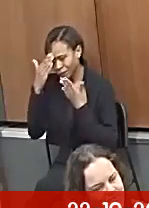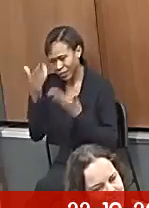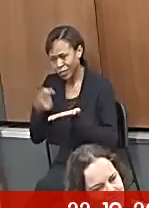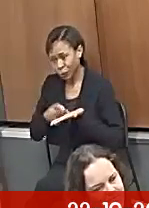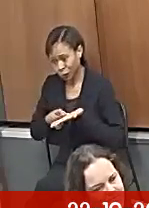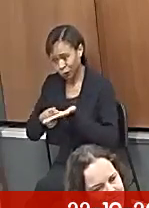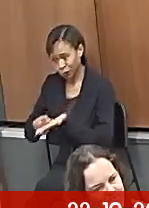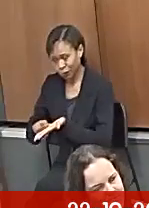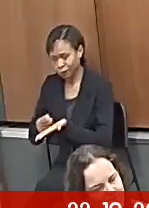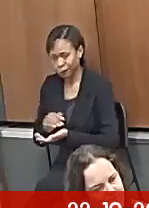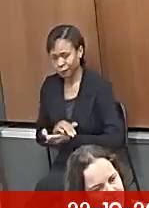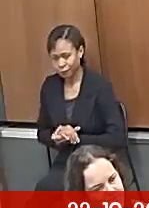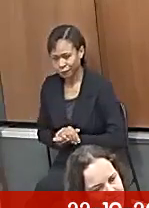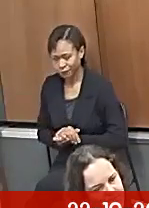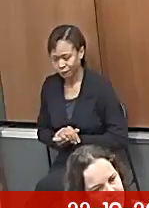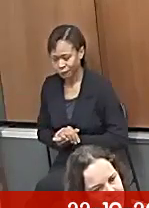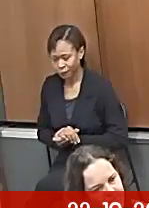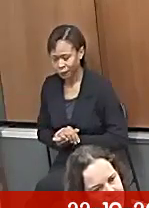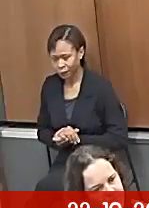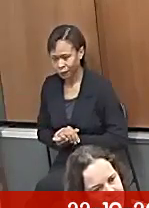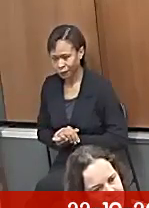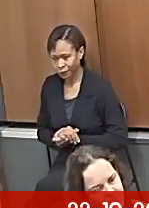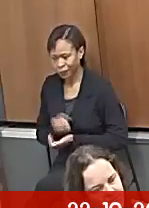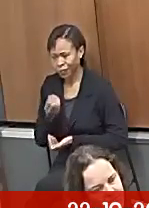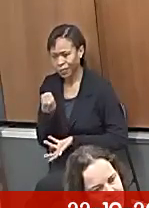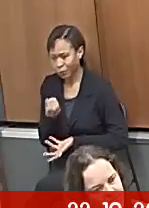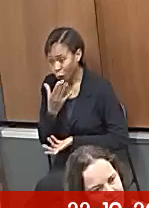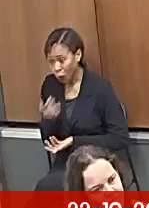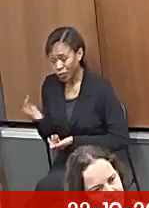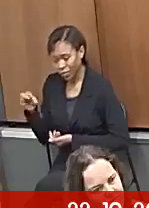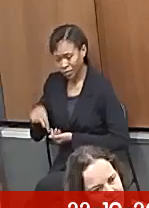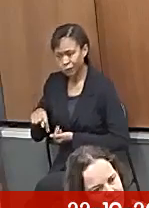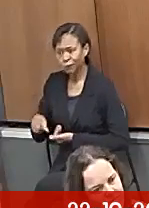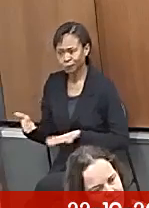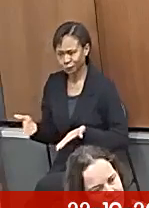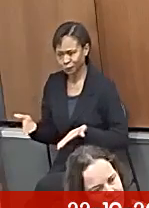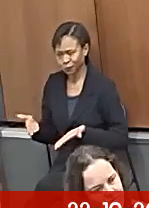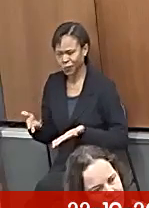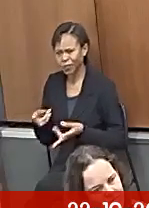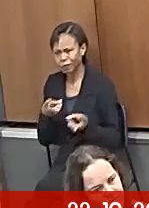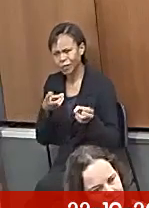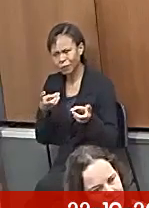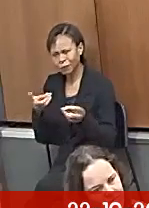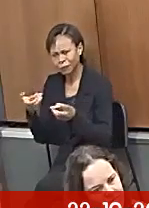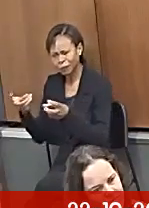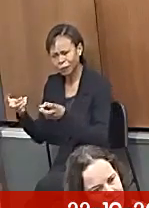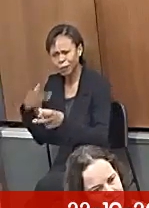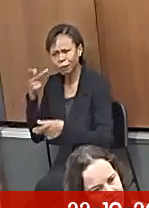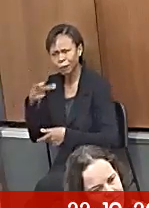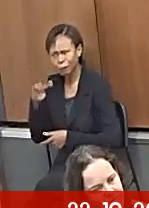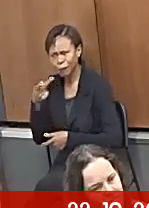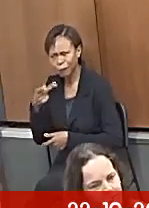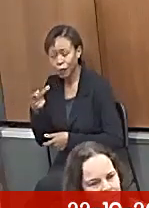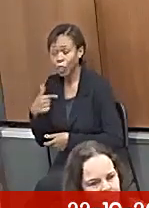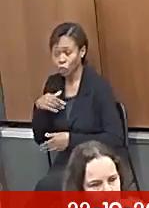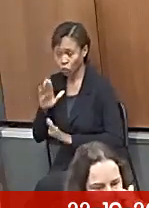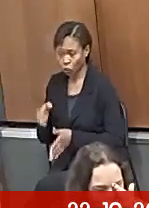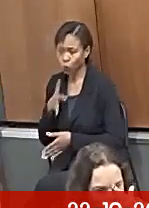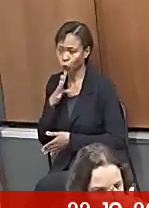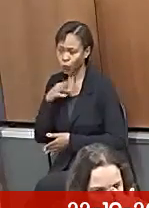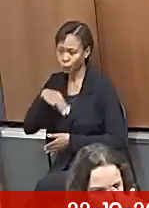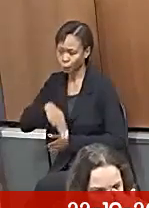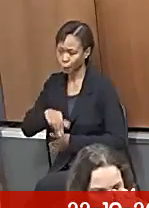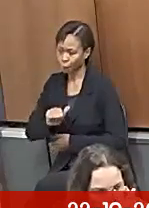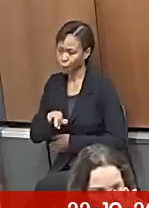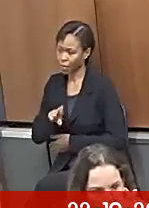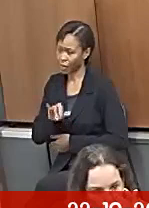convite. E uma honra estar aqui hoje, né? E ouvindo essas falas todas, já conheci a Mariana, né? Por um